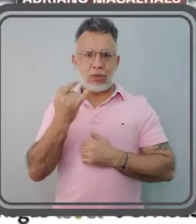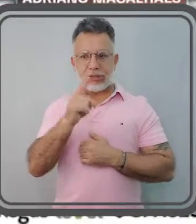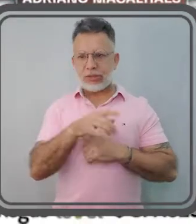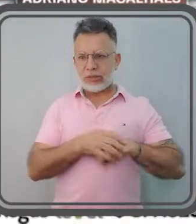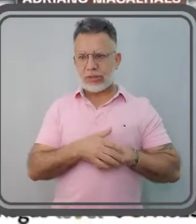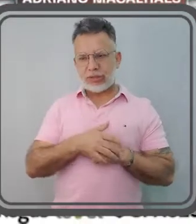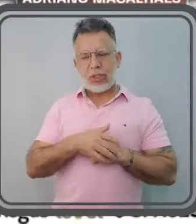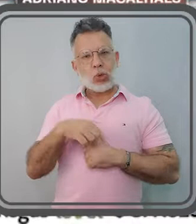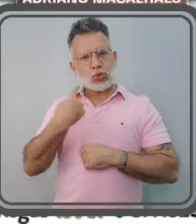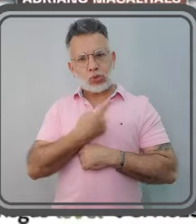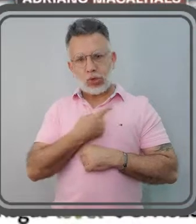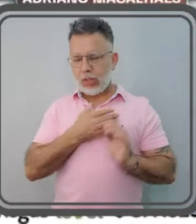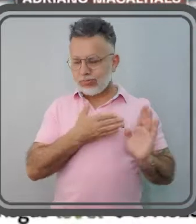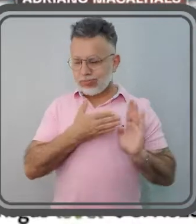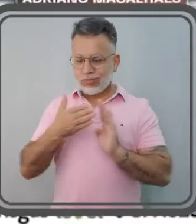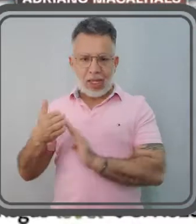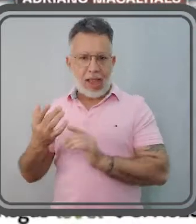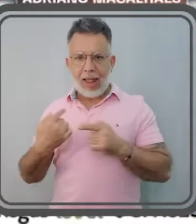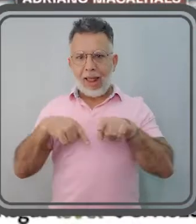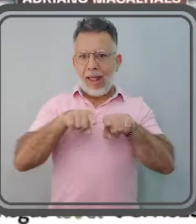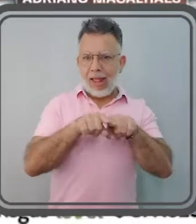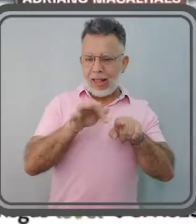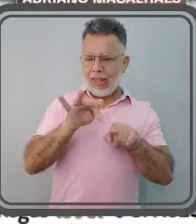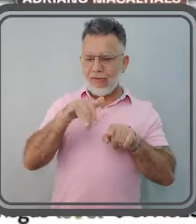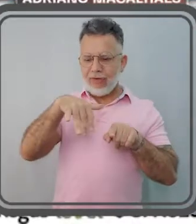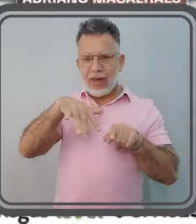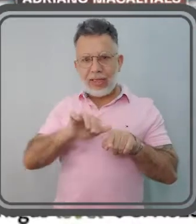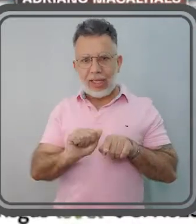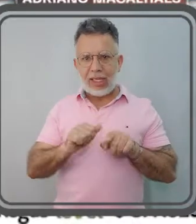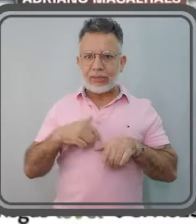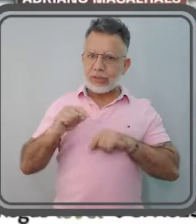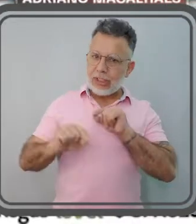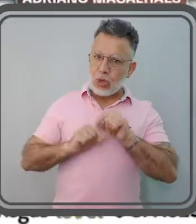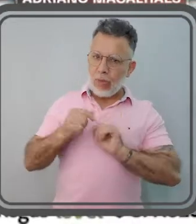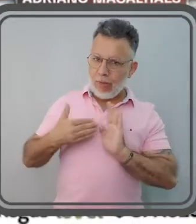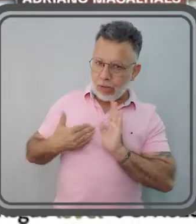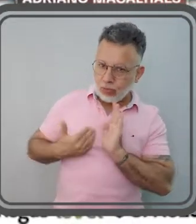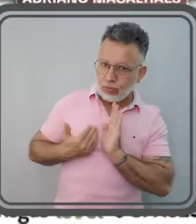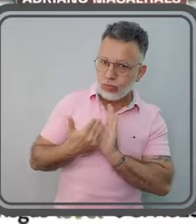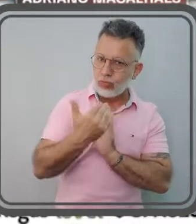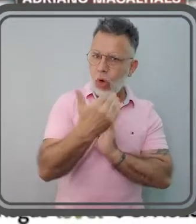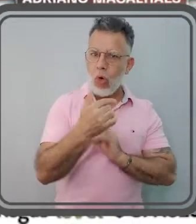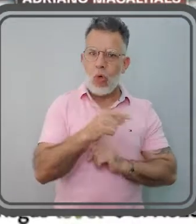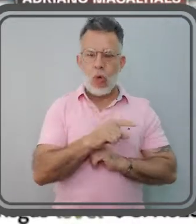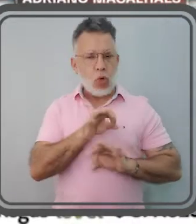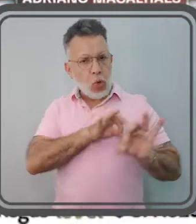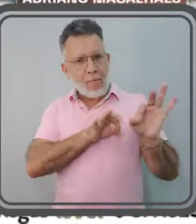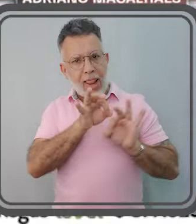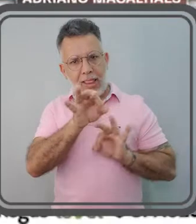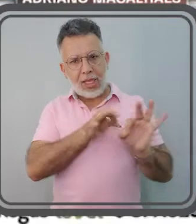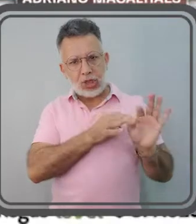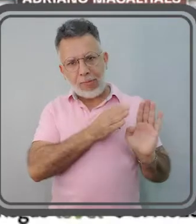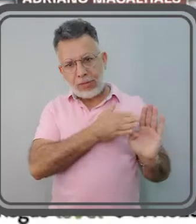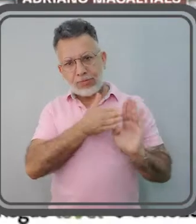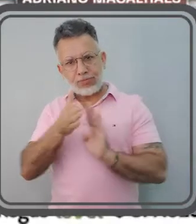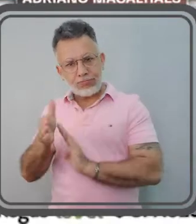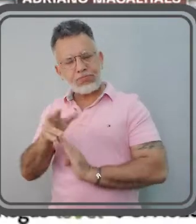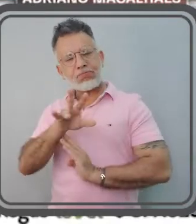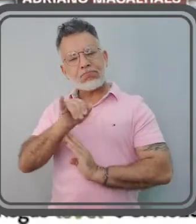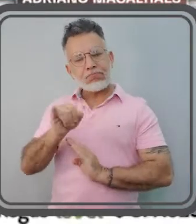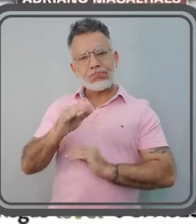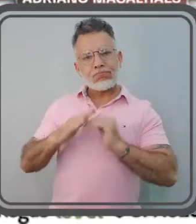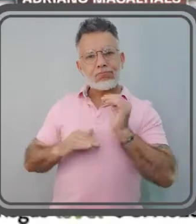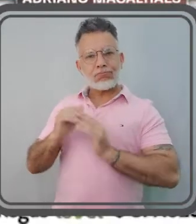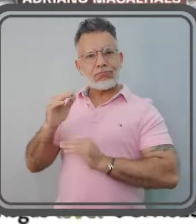momento inicial ali, né, do planejamento, nós iríamos montar um negócio desde que fosse... tivesse oportunidade